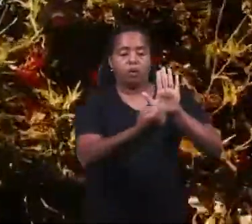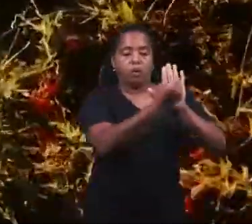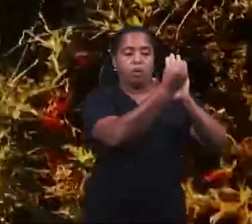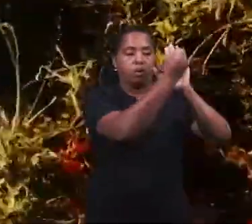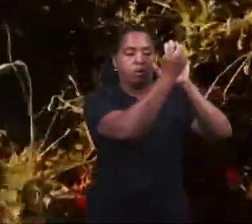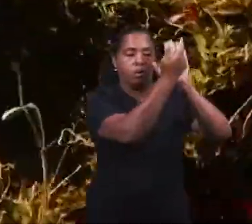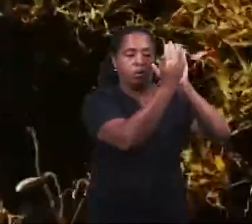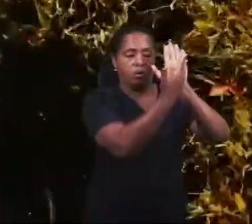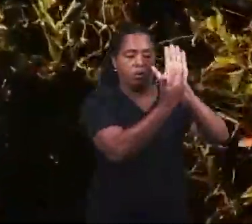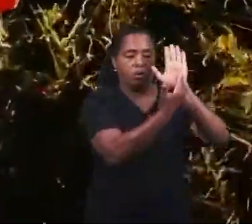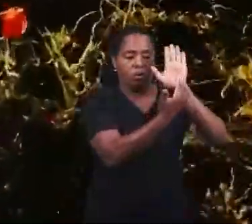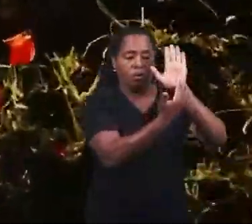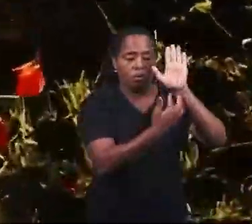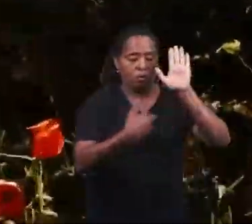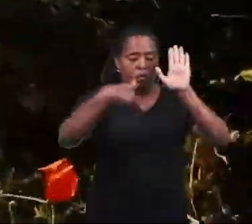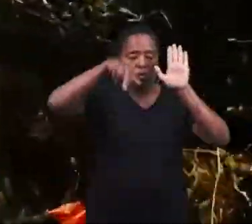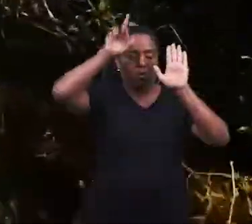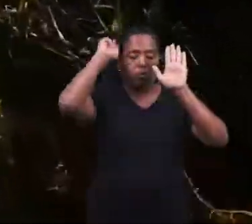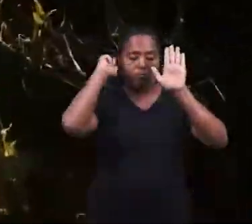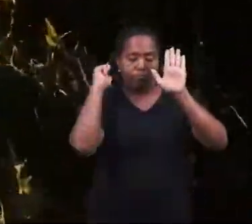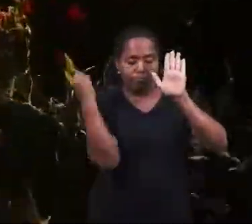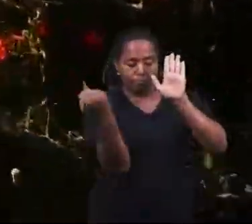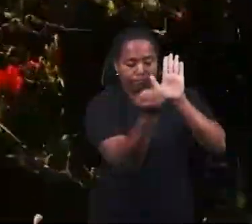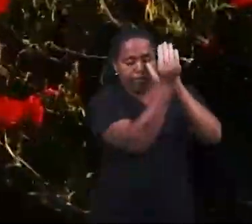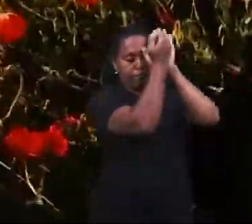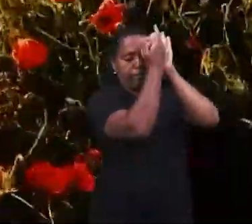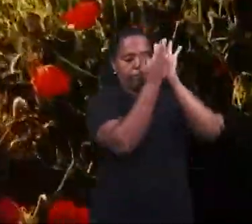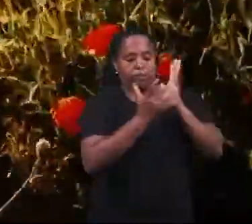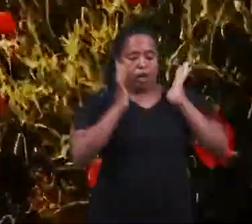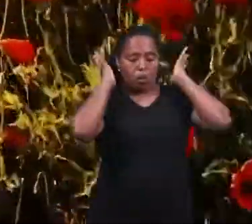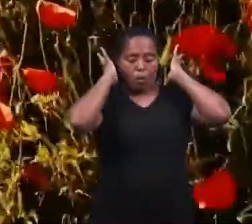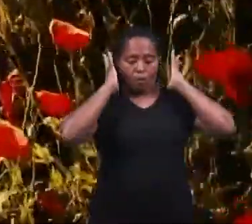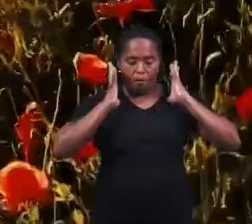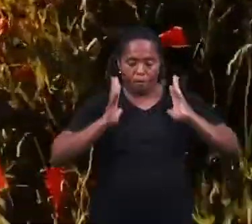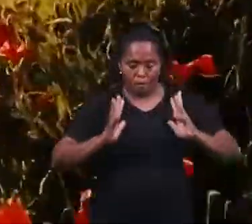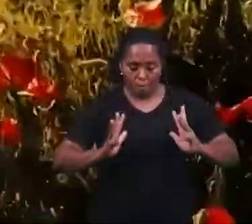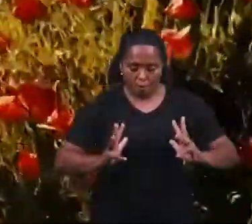lavados no sangue do Cordeiro,